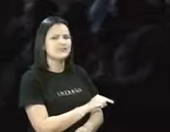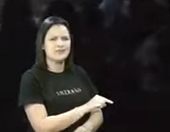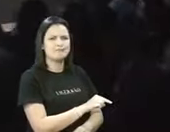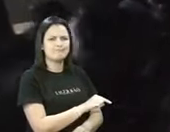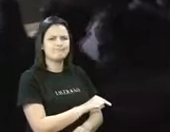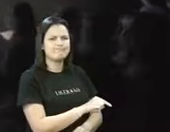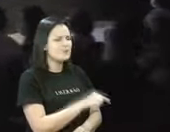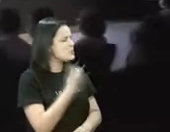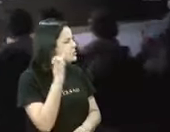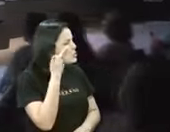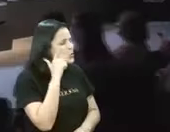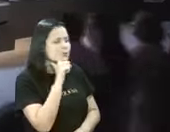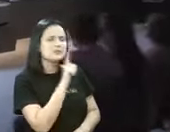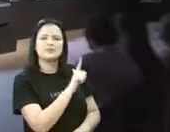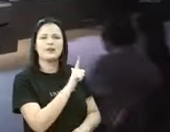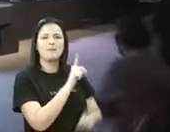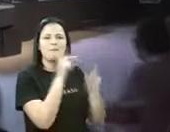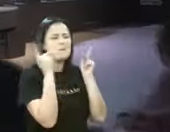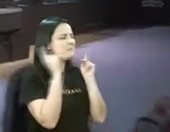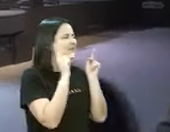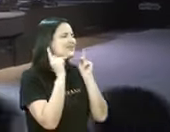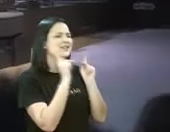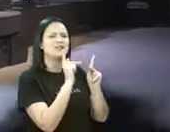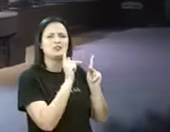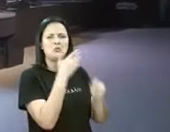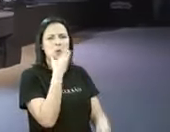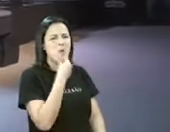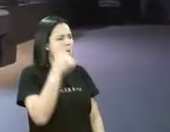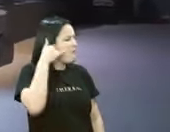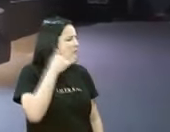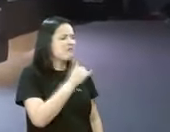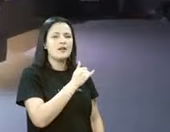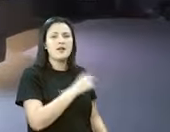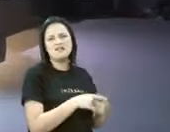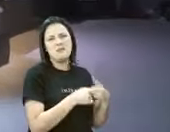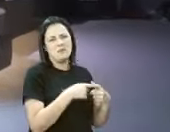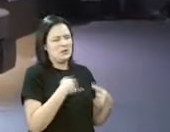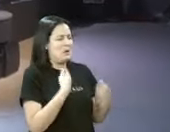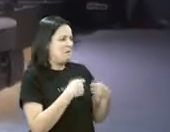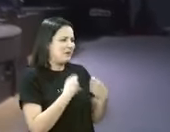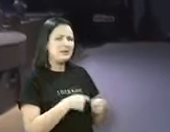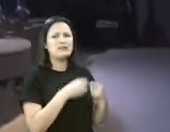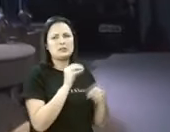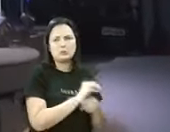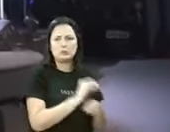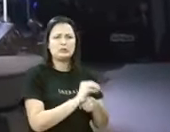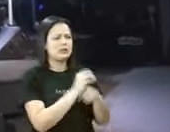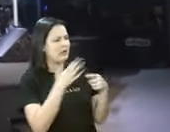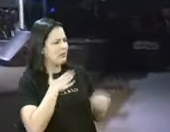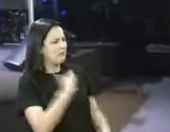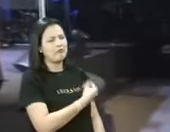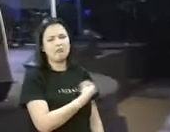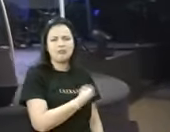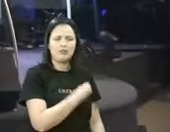não consigo ser, eu nunca vou ser pregador, eu nunca vou ser profeta, porque tem isso, isso e isso na minha vida que não funciona. Deus está dizendo: